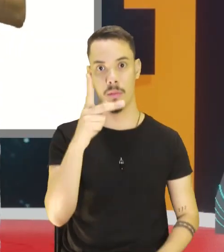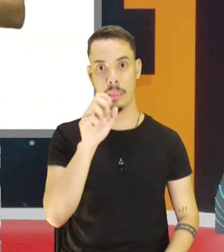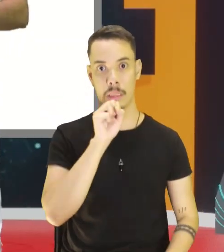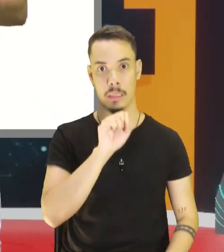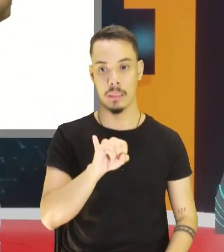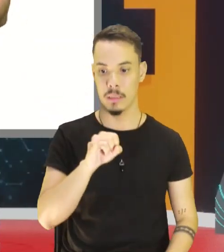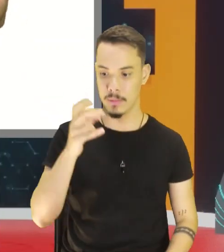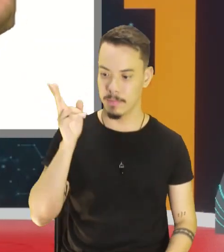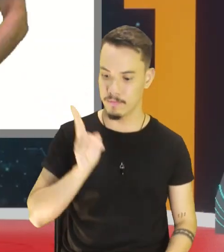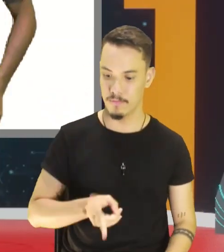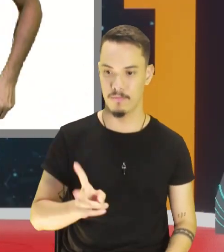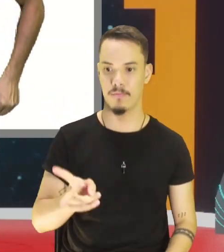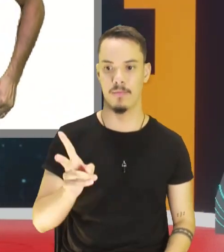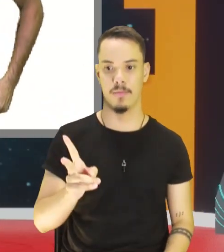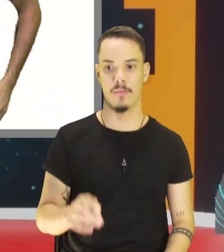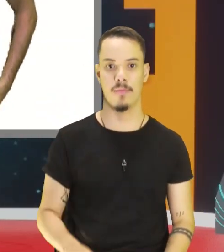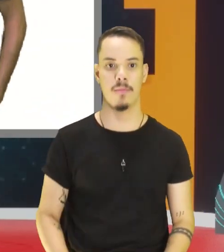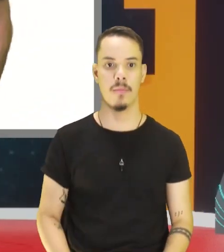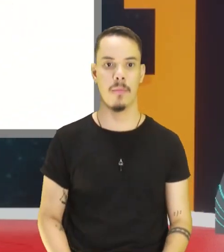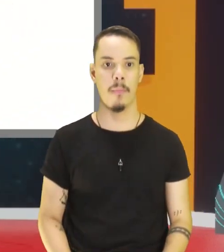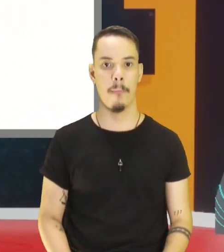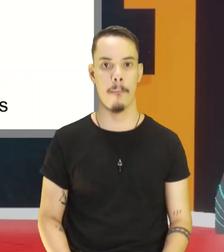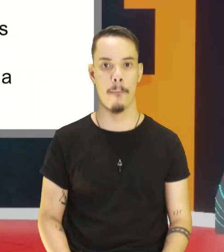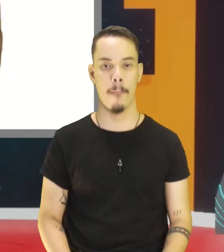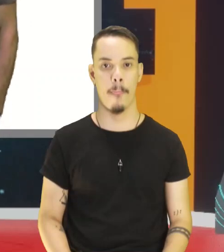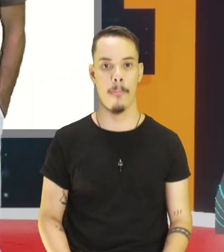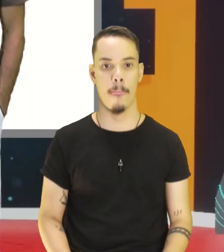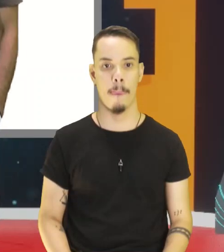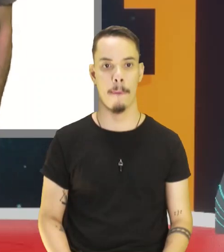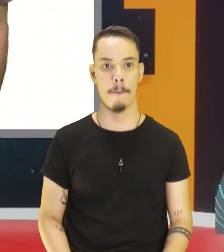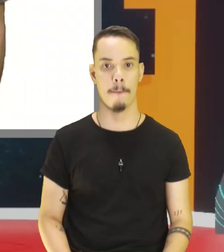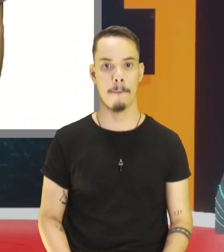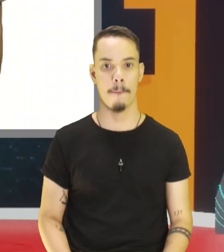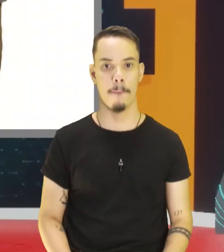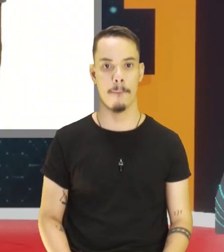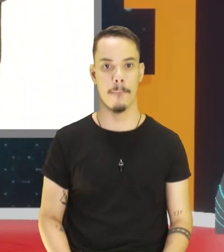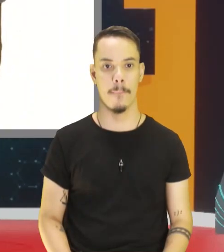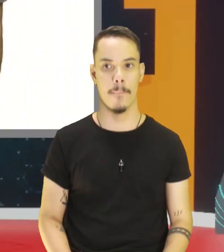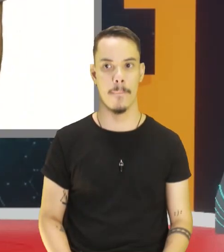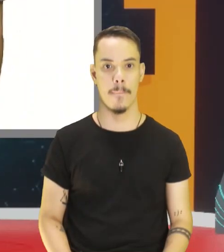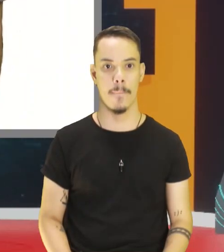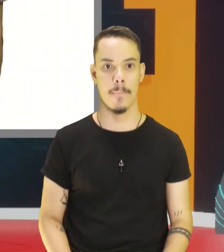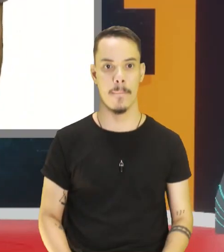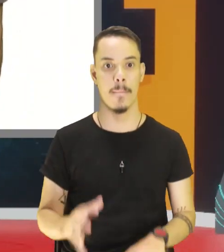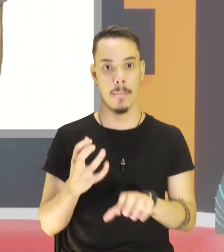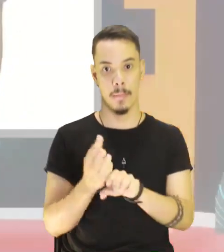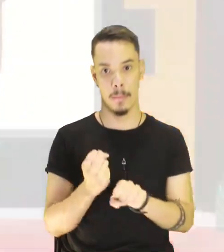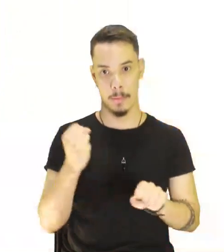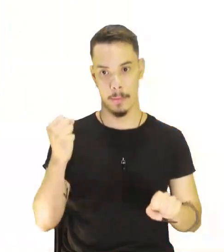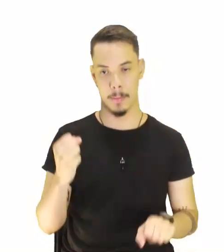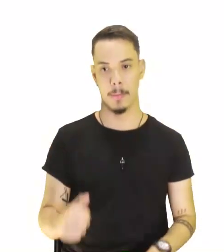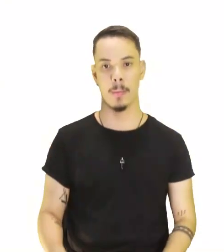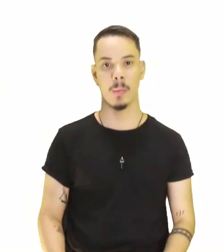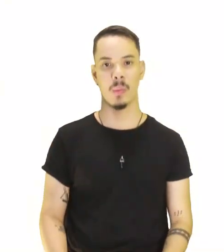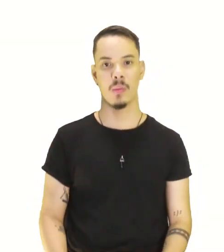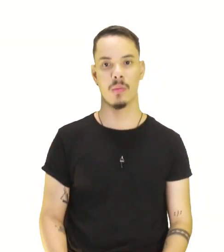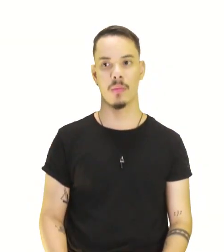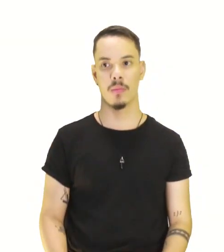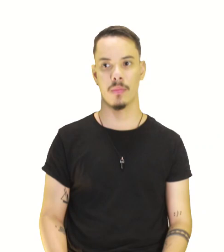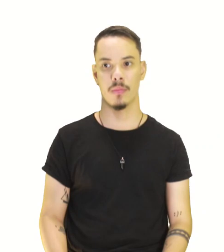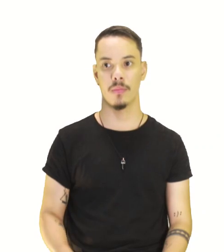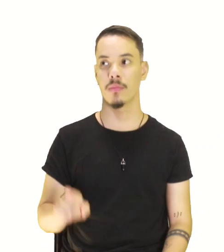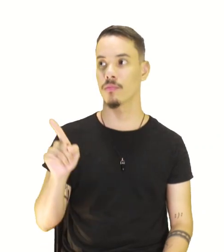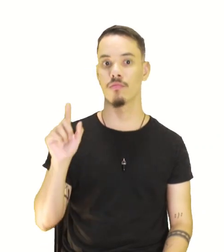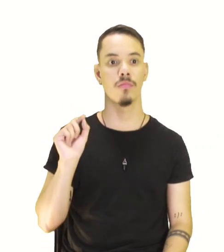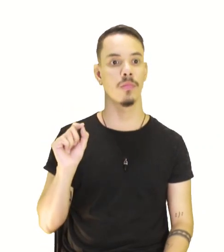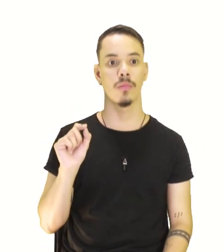produção constante, no mesmo ritmo. E falando disso, né, vamos falar um pouquinho de lucro? Vamos. Olha lá na telinha, então. Falando um pouquinho de lucro, o que